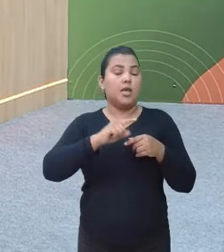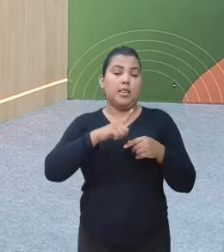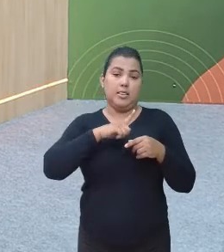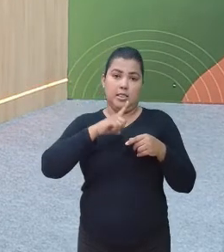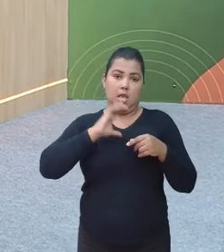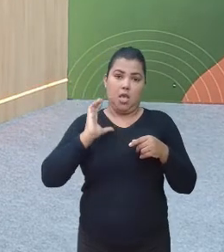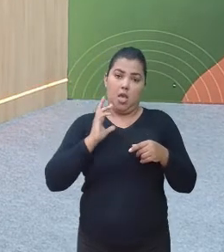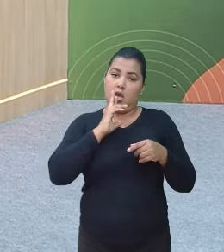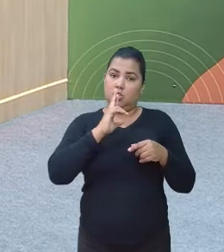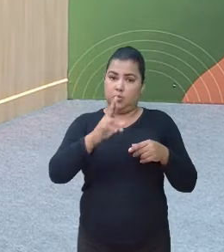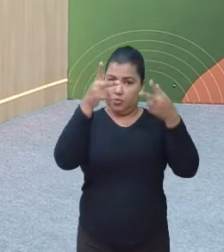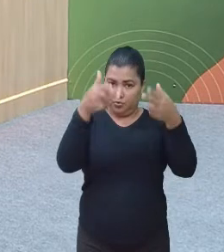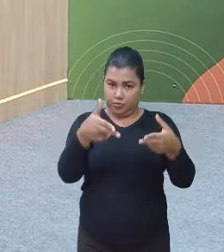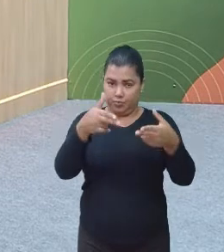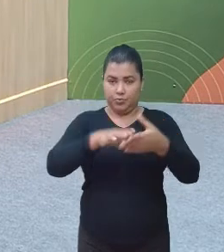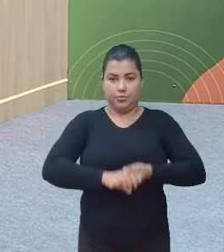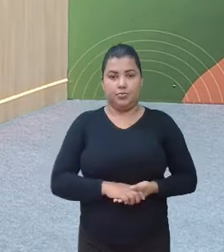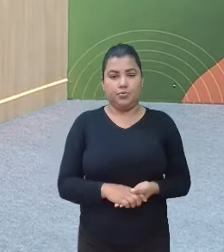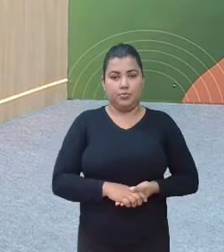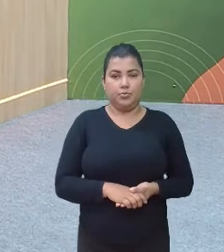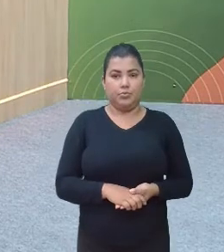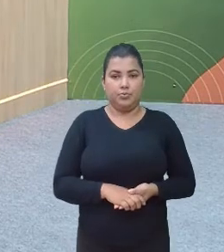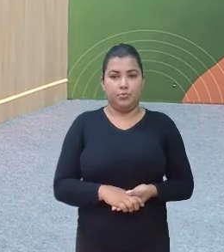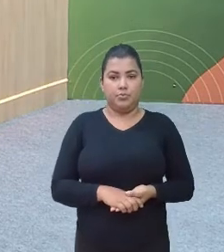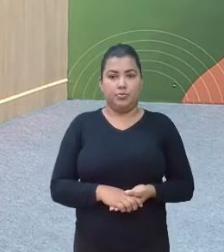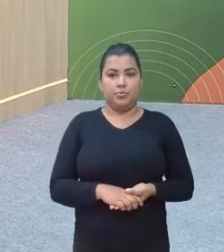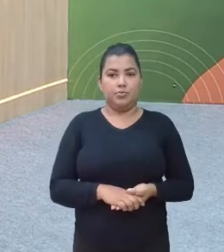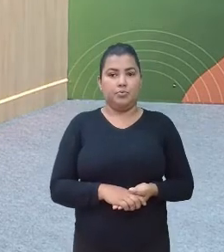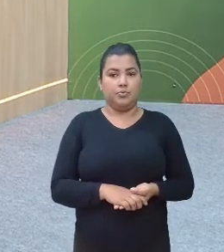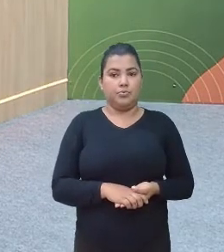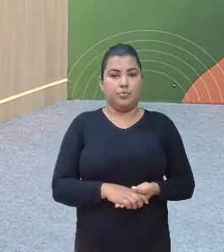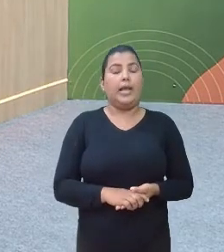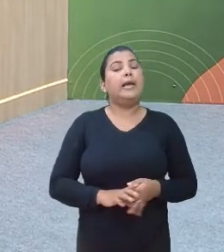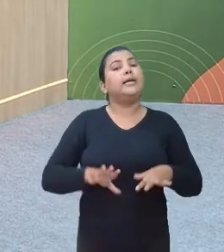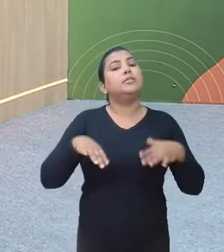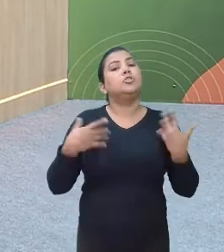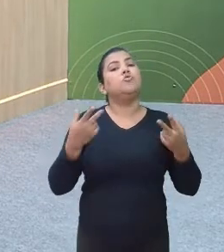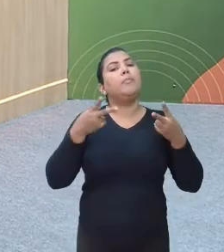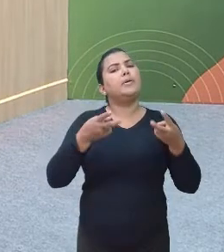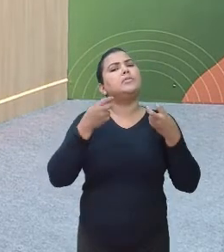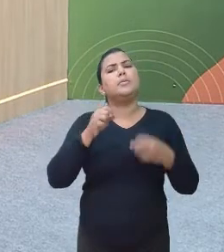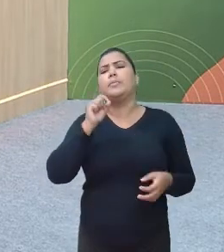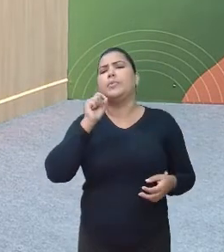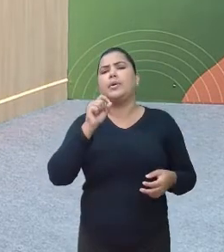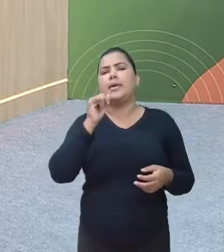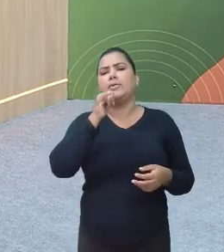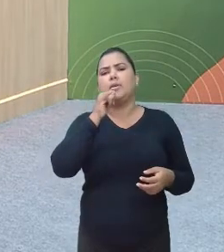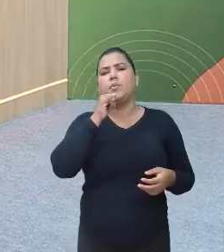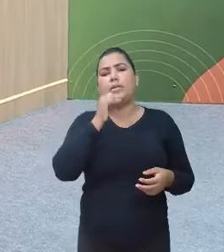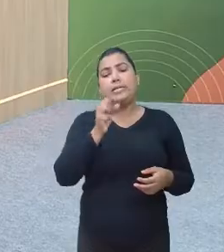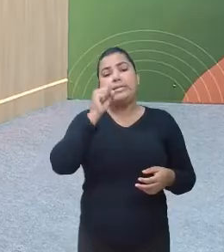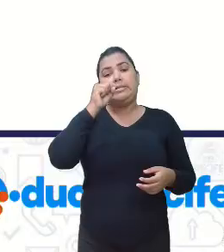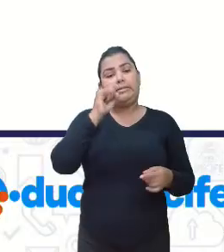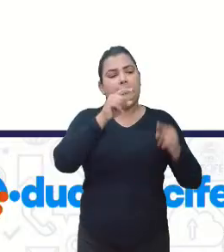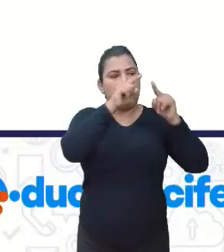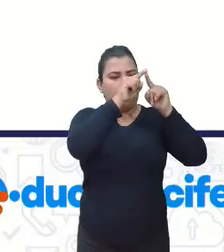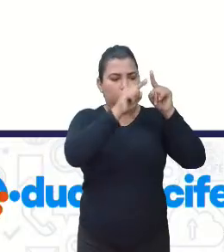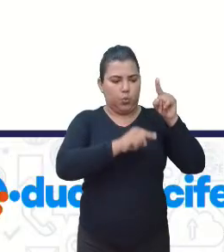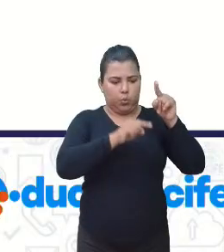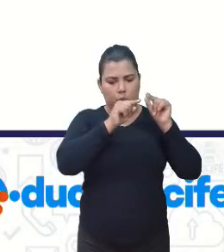estudantes aí, tá certo? Então, o que a gente vai tentar observar é o seguinte, se essas dimensões